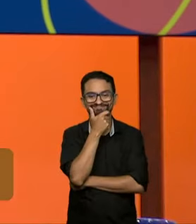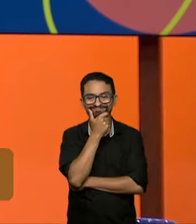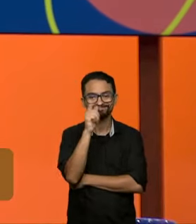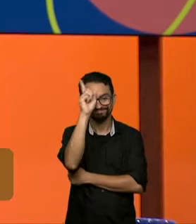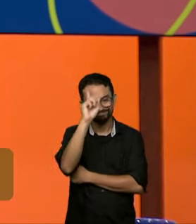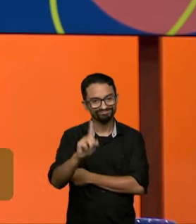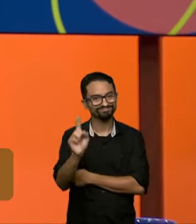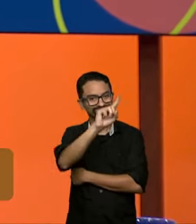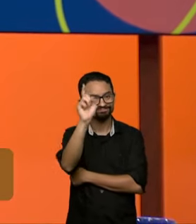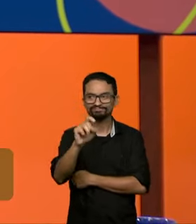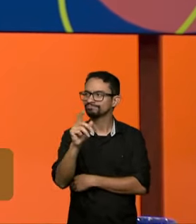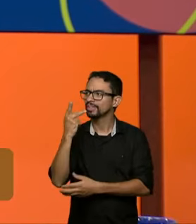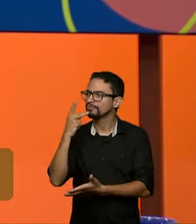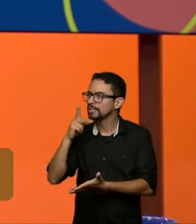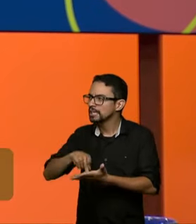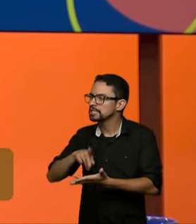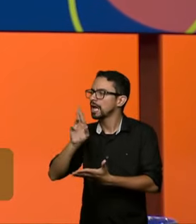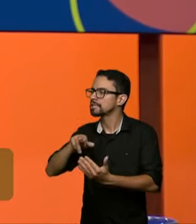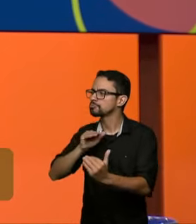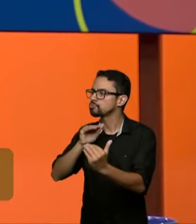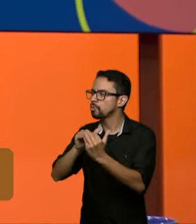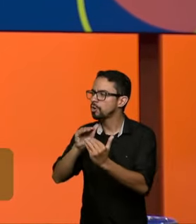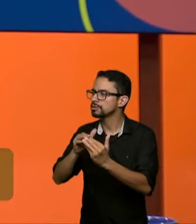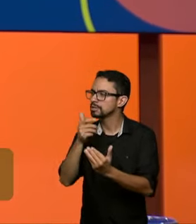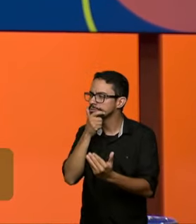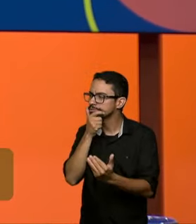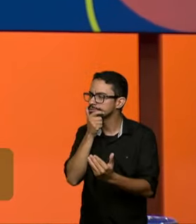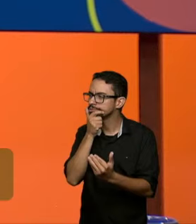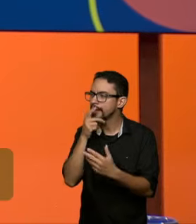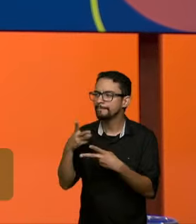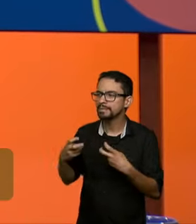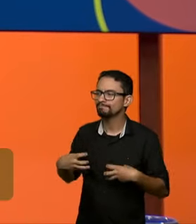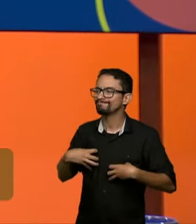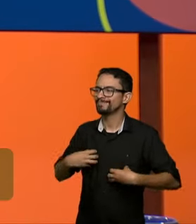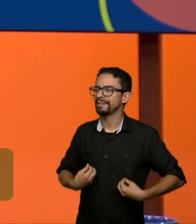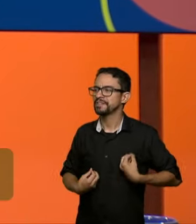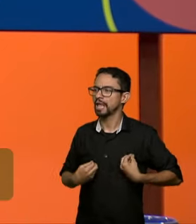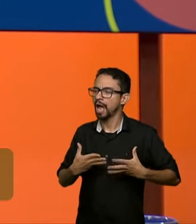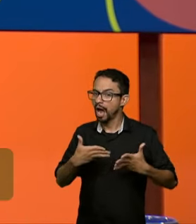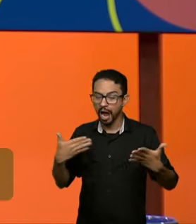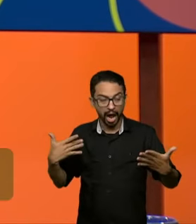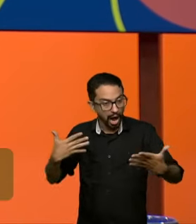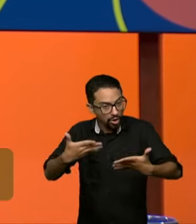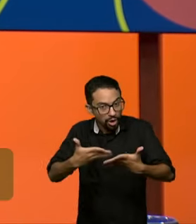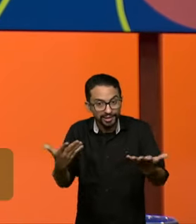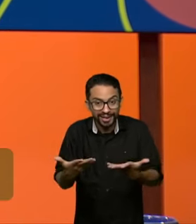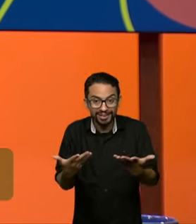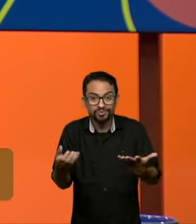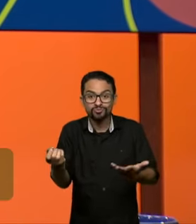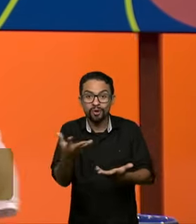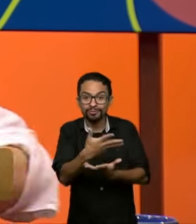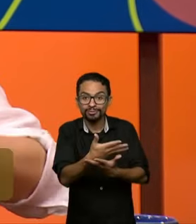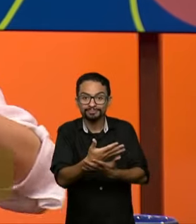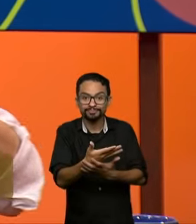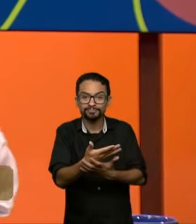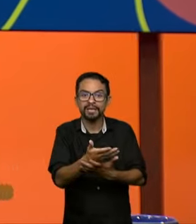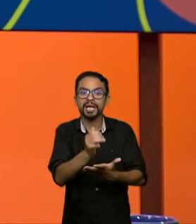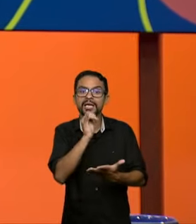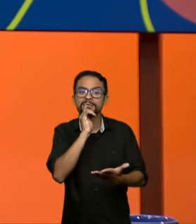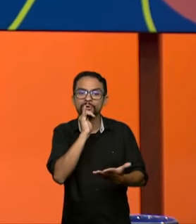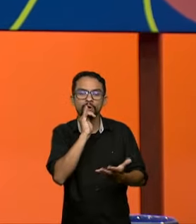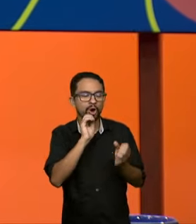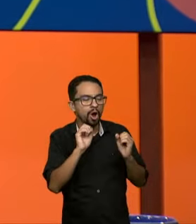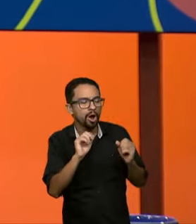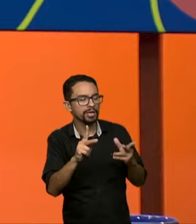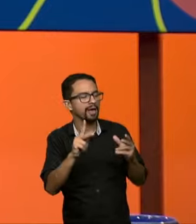tão sincronizado com o que eu vivi agora, muito recentemente, porque, assim, comecei um tratamento